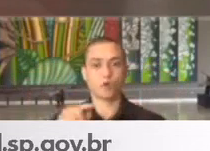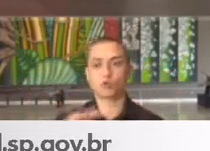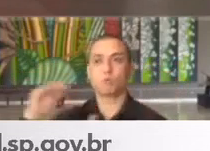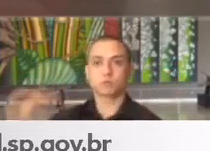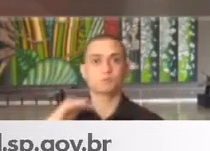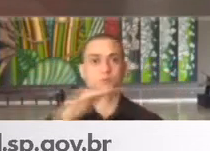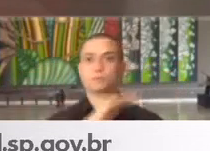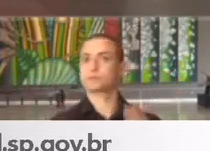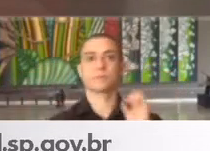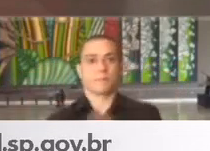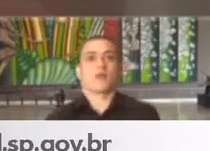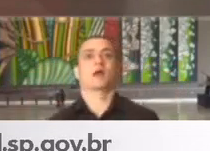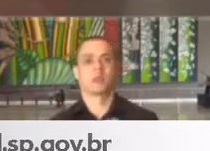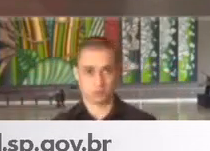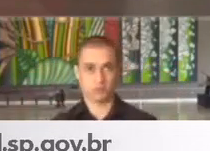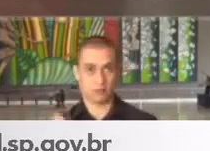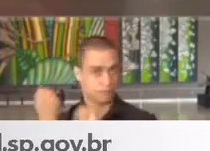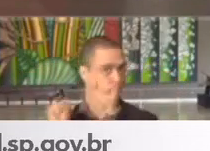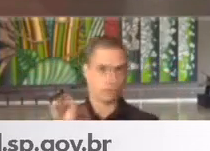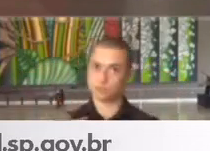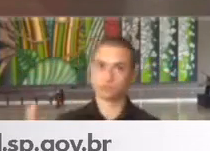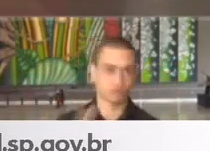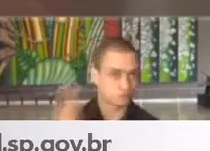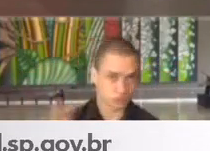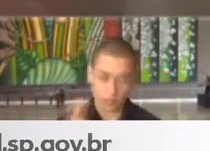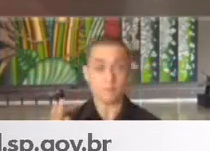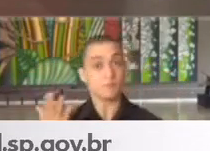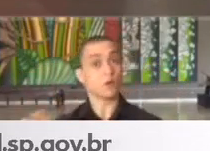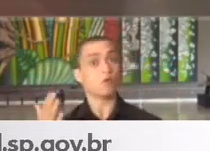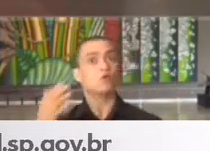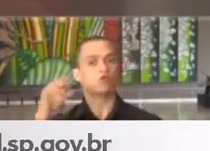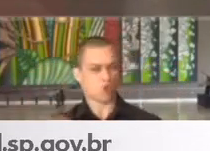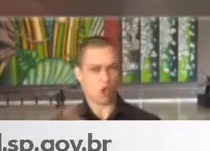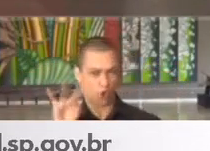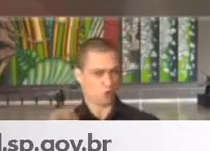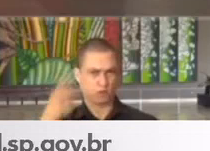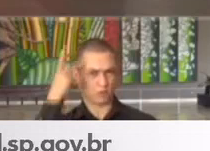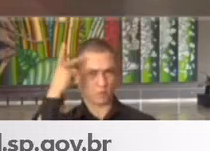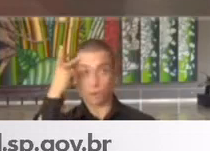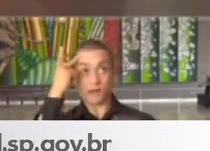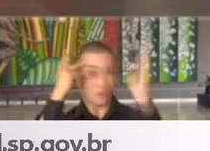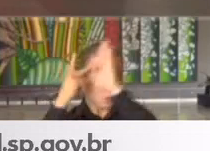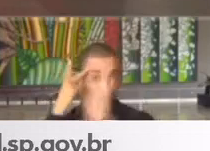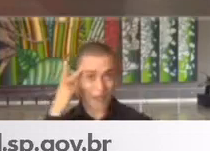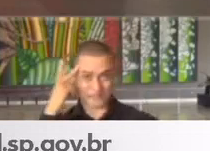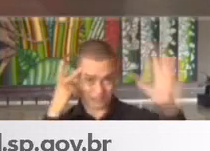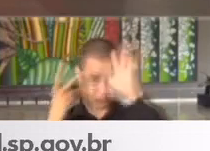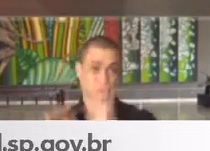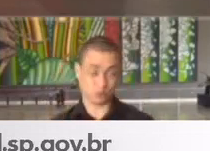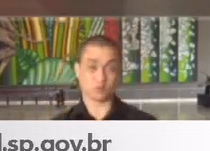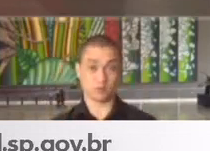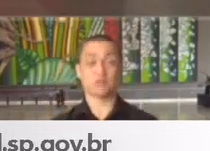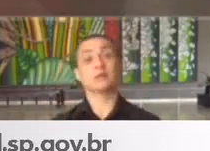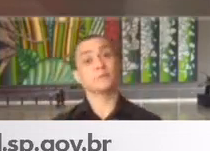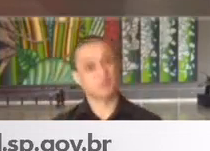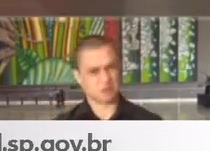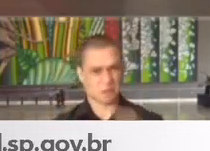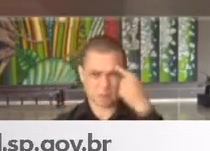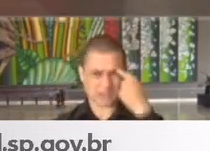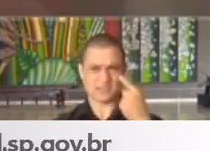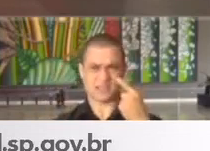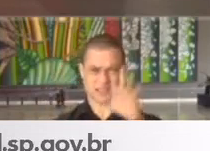produtos básicos para a população, não apenas de São Paulo, mas do país. Pode parecer uma